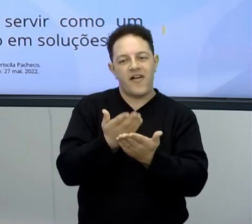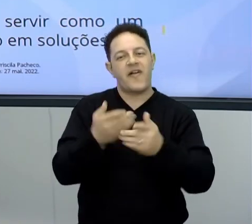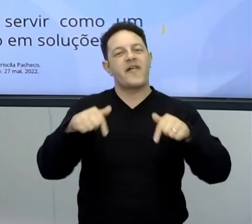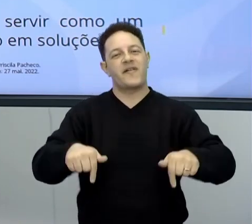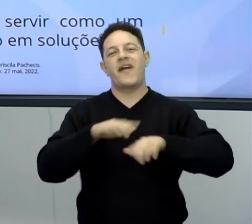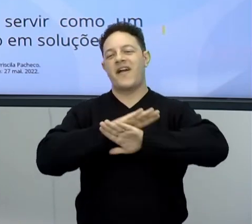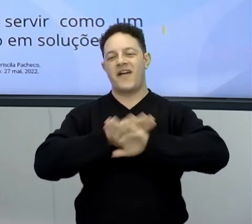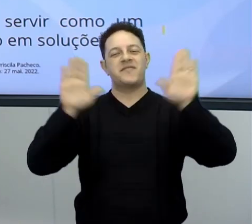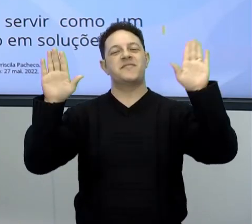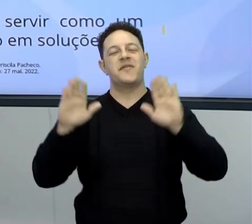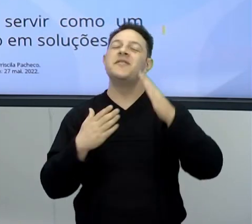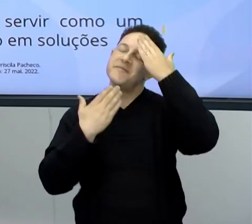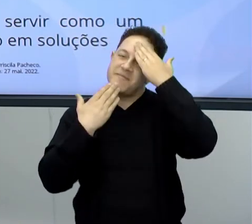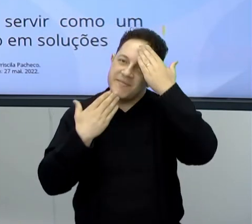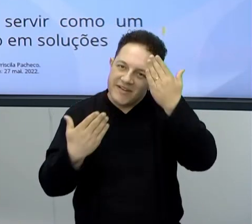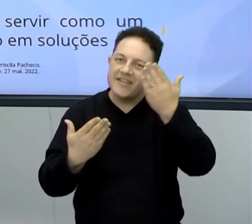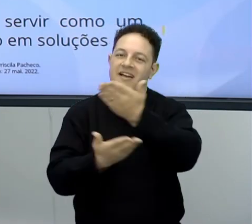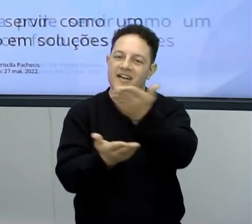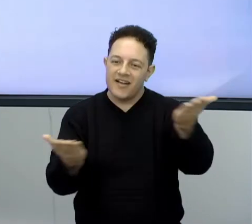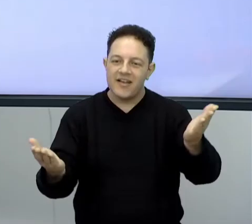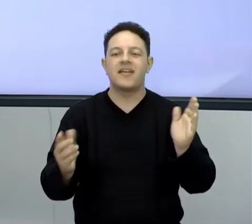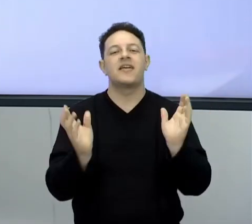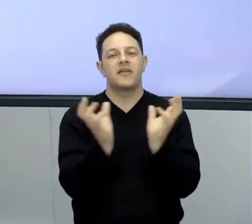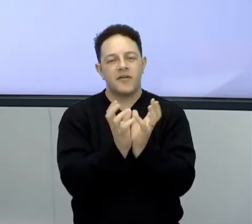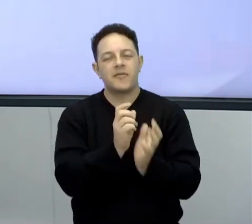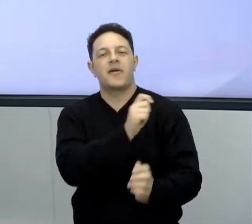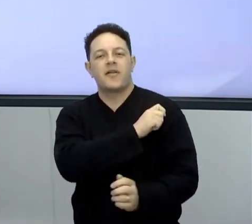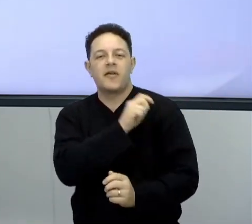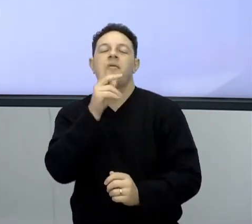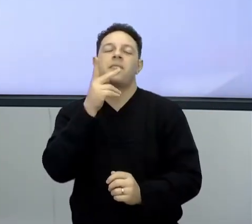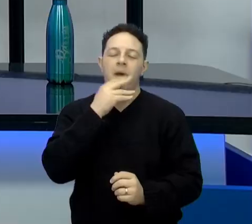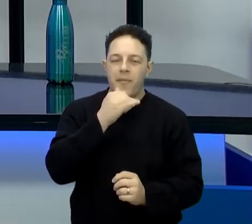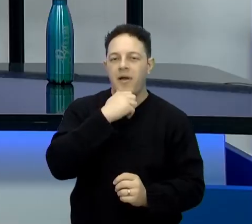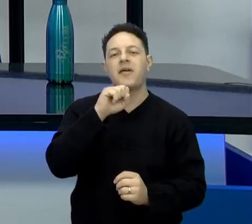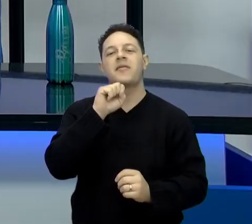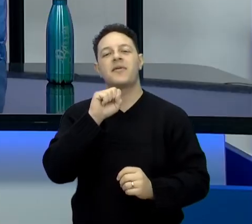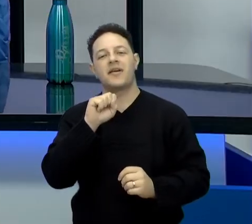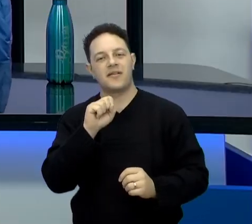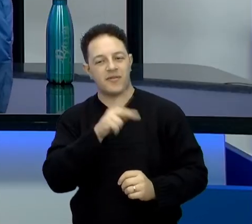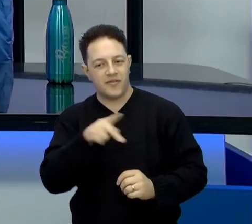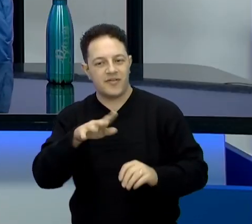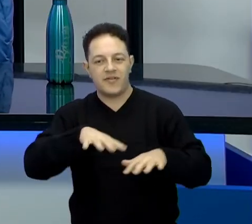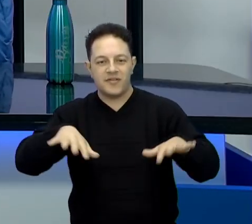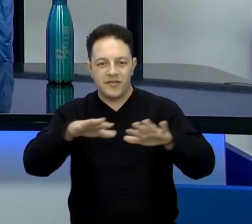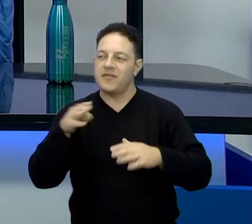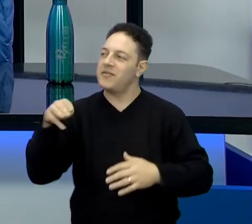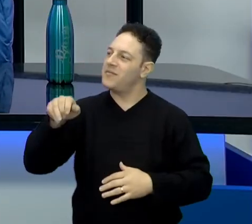é só. Muito obrigada à produção, alunos, pais, professores, Mauro. Muito obrigado,